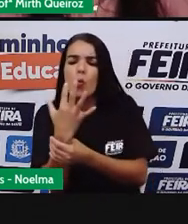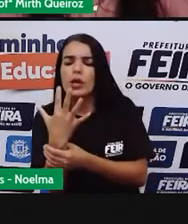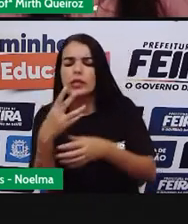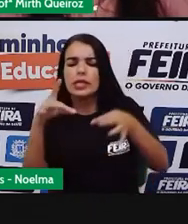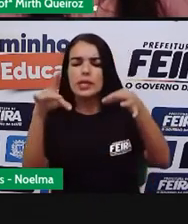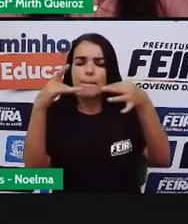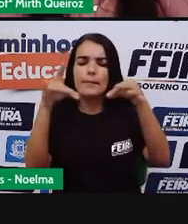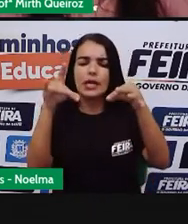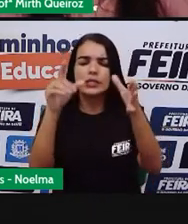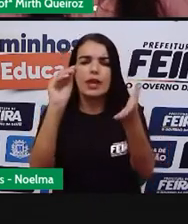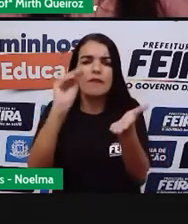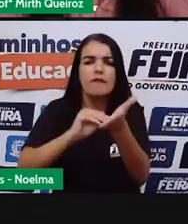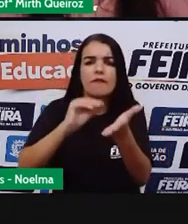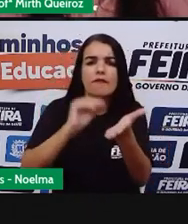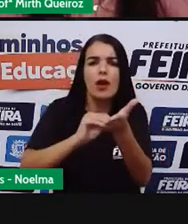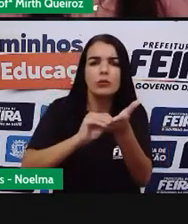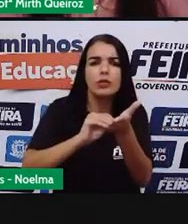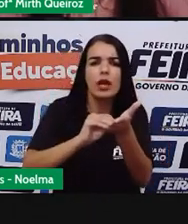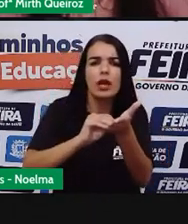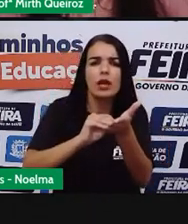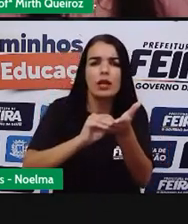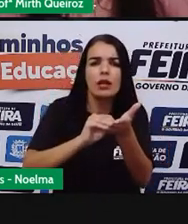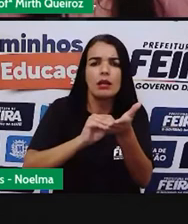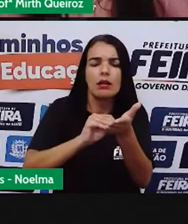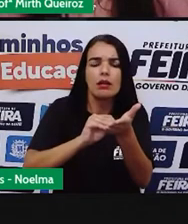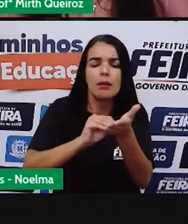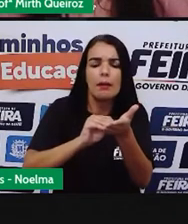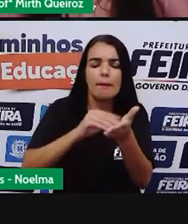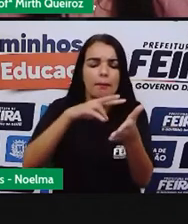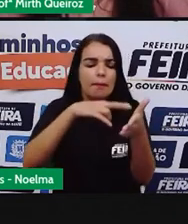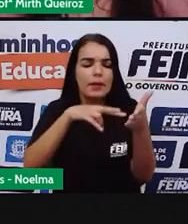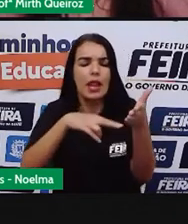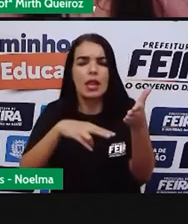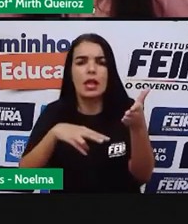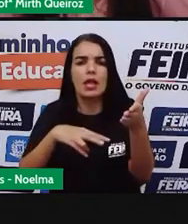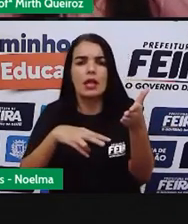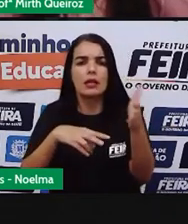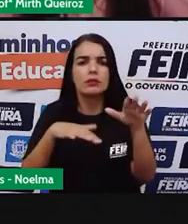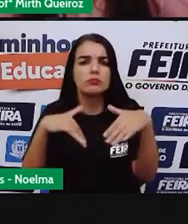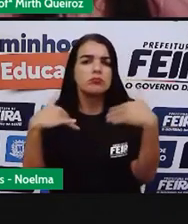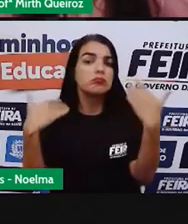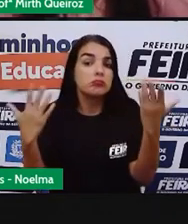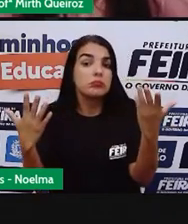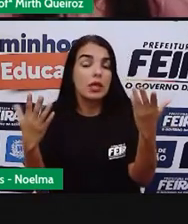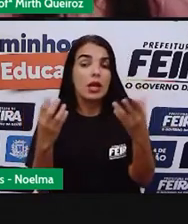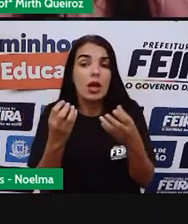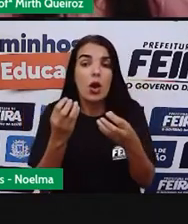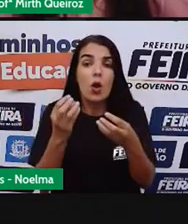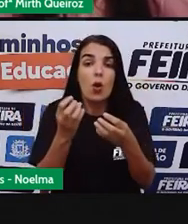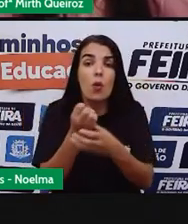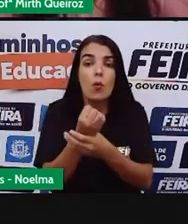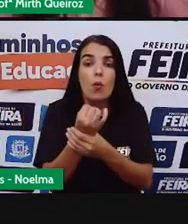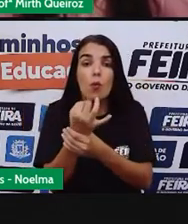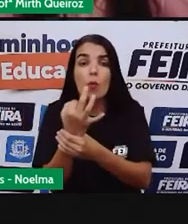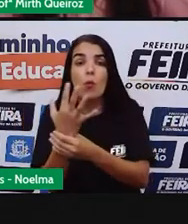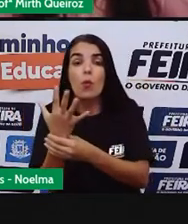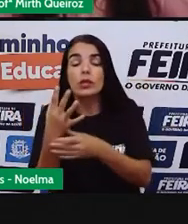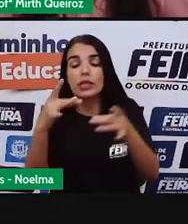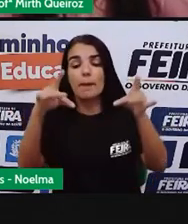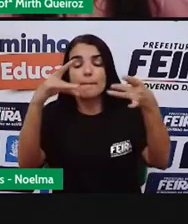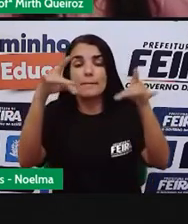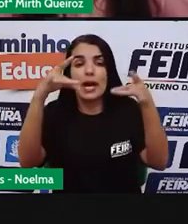Aqui acabou a imagem, tampando aqui, mas é livro, certo? Quanto tempo ele ainda precisa